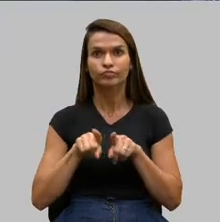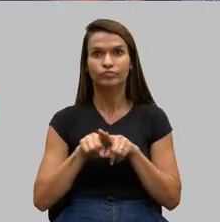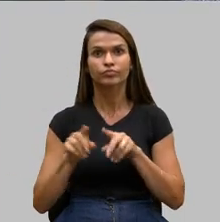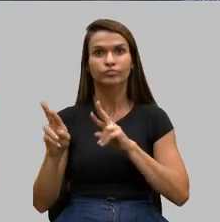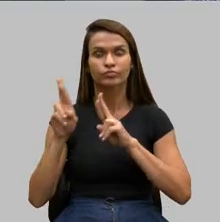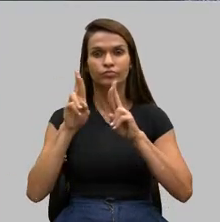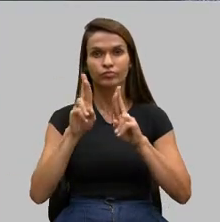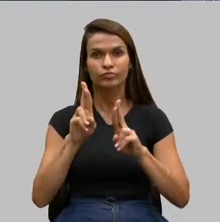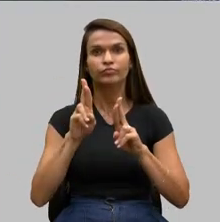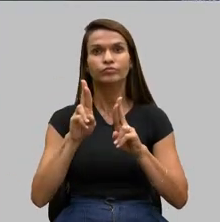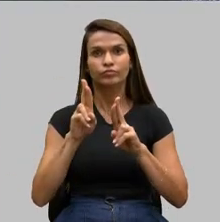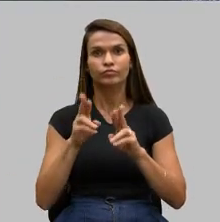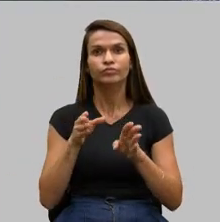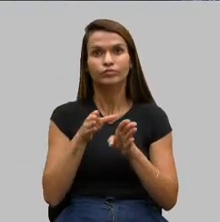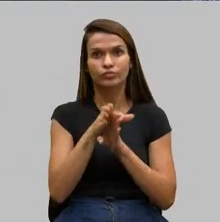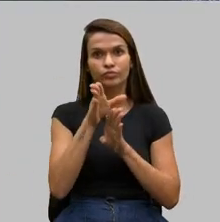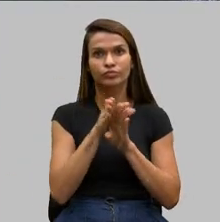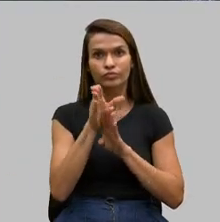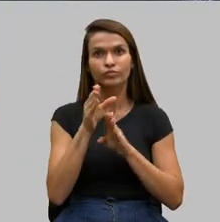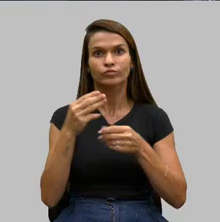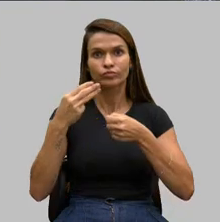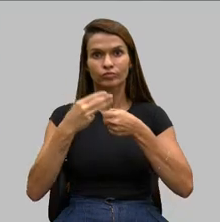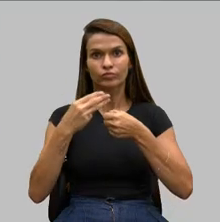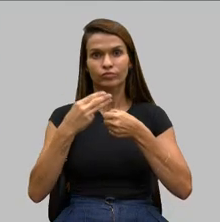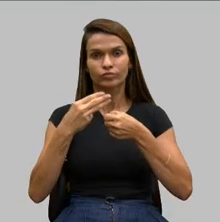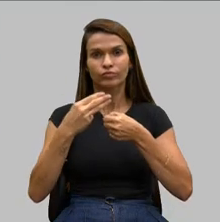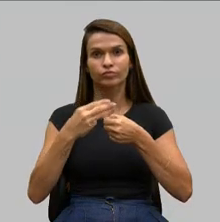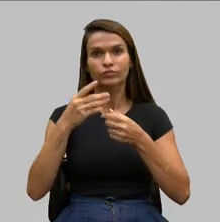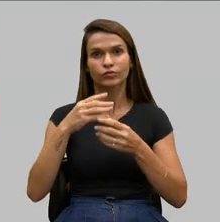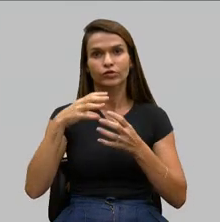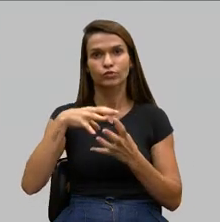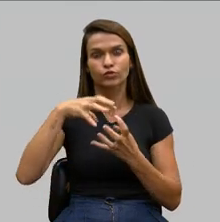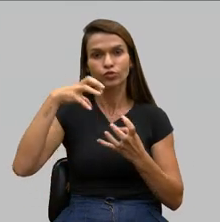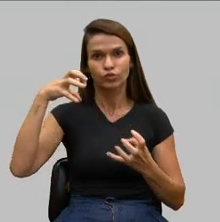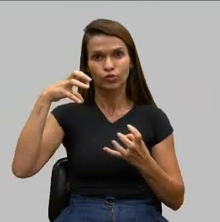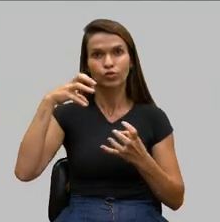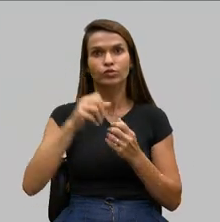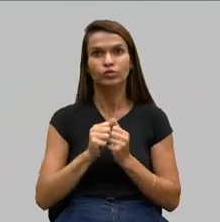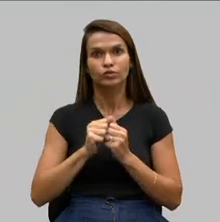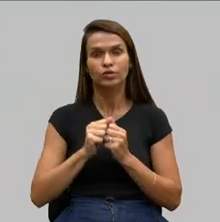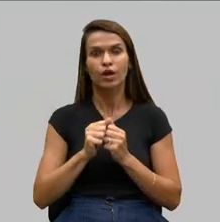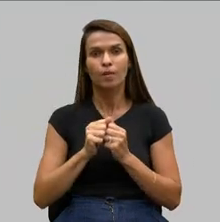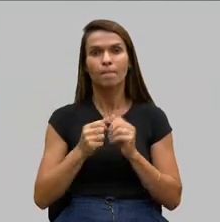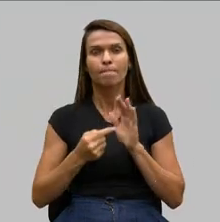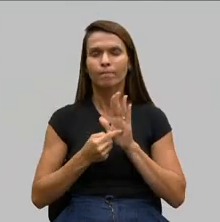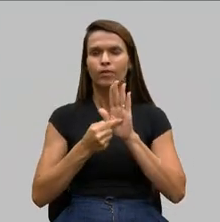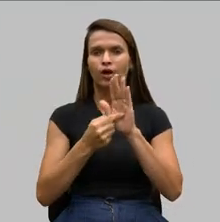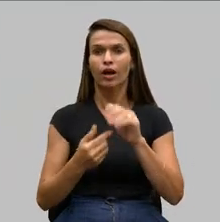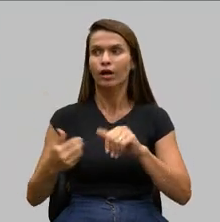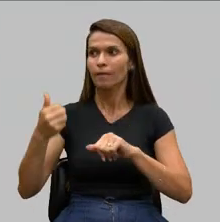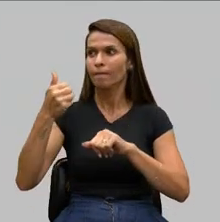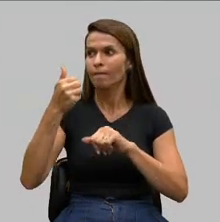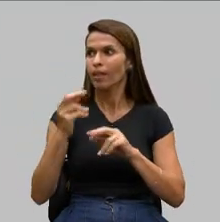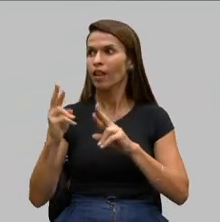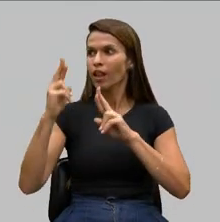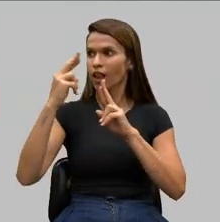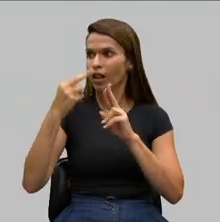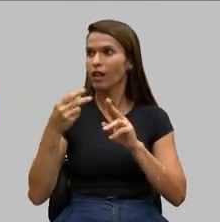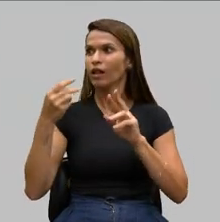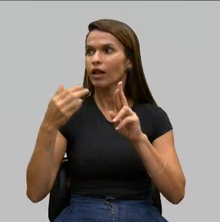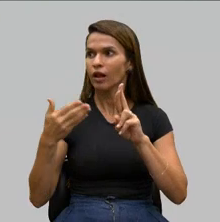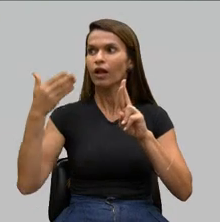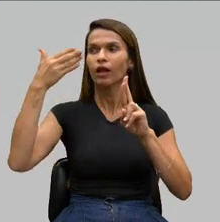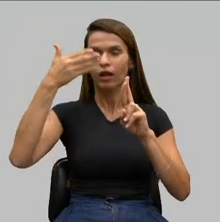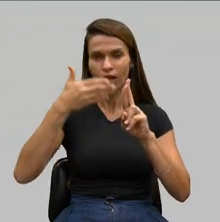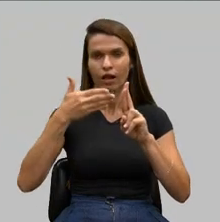do Conselho Municipal do Idoso representando aqui todos os conselhos do Idoso do Estado de Minas Gerais a Maria Teresa